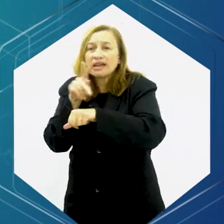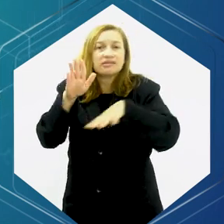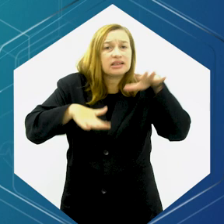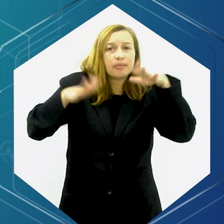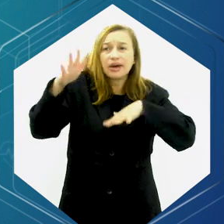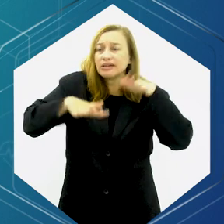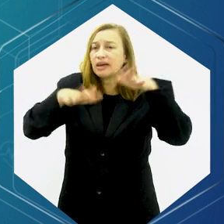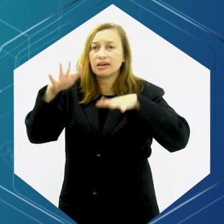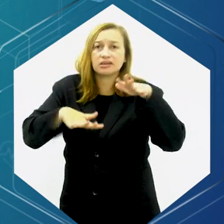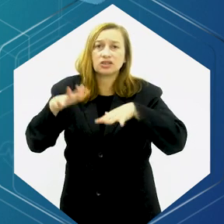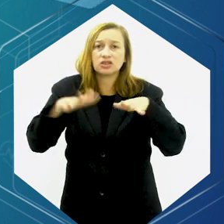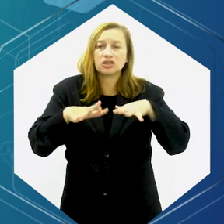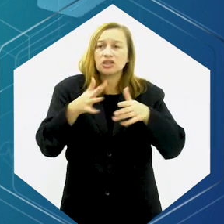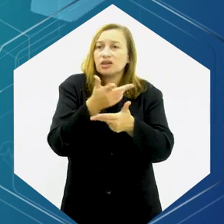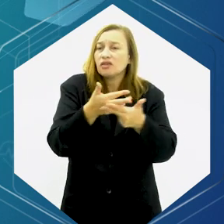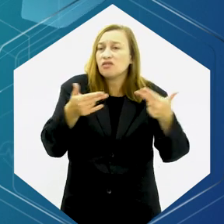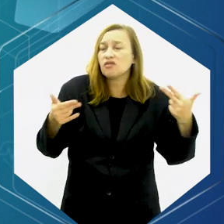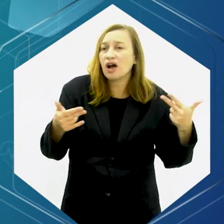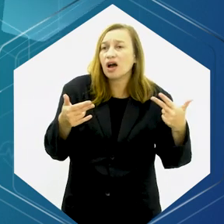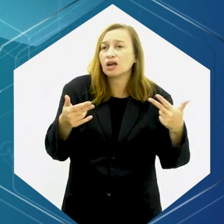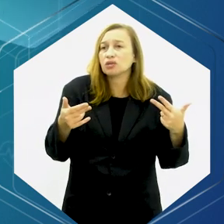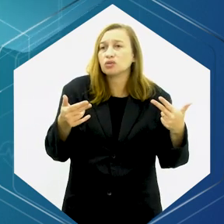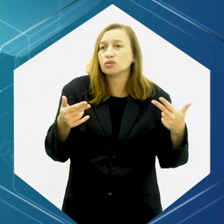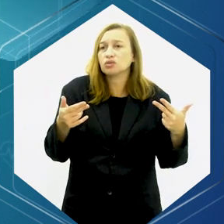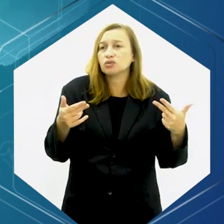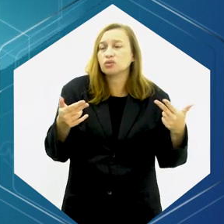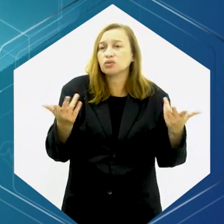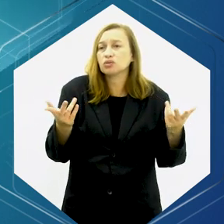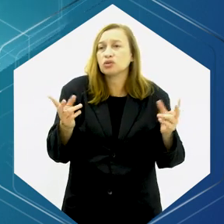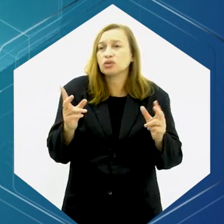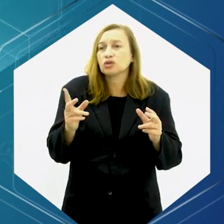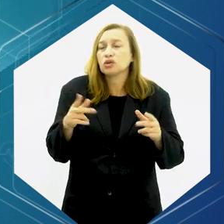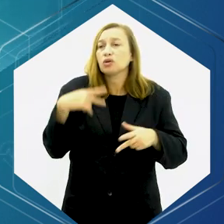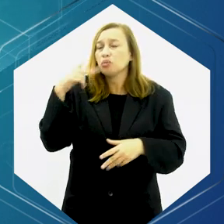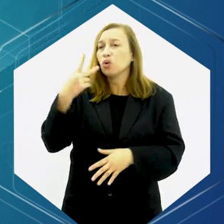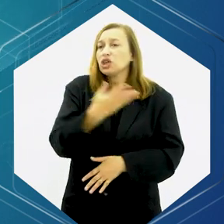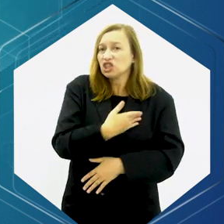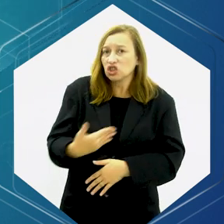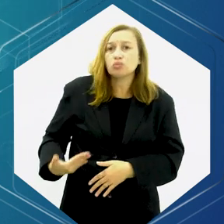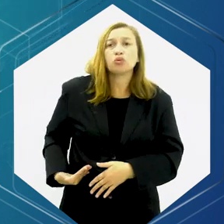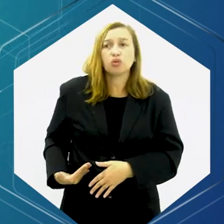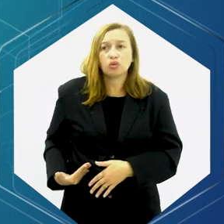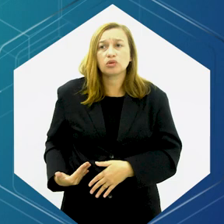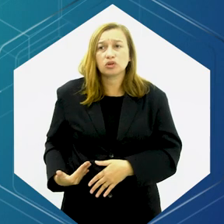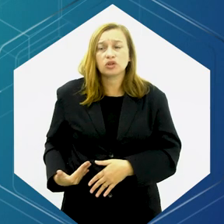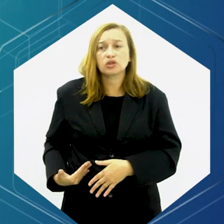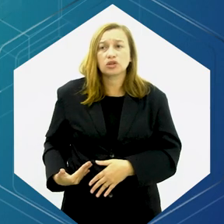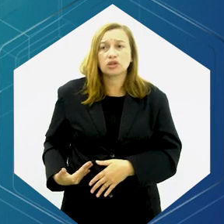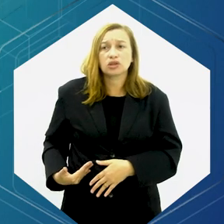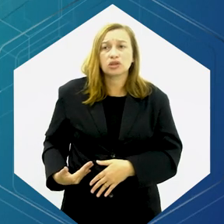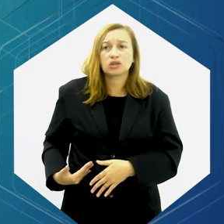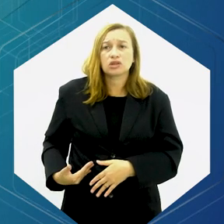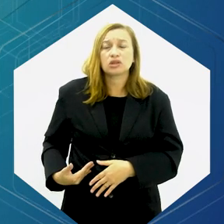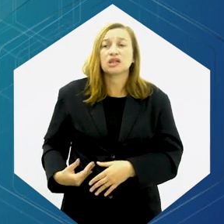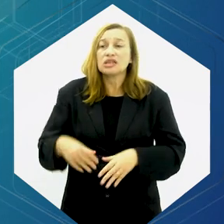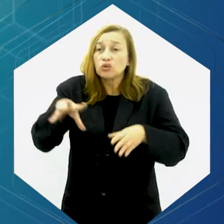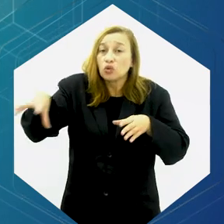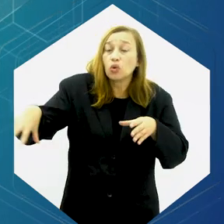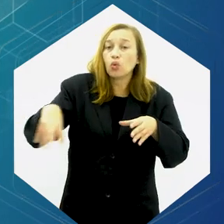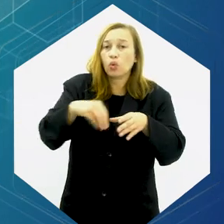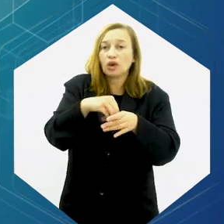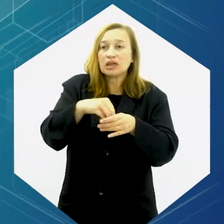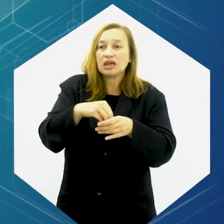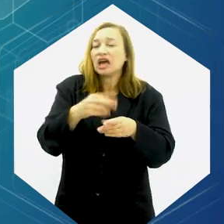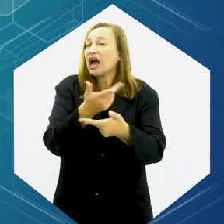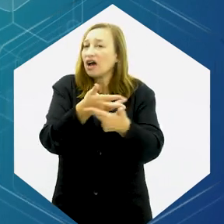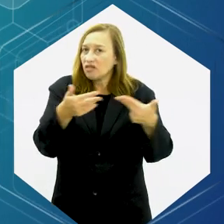país né Eh então é uma série de de de de de de políticas públicas que estão sendo implementadas